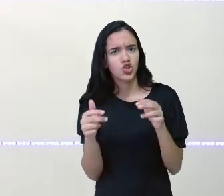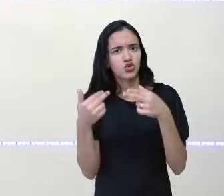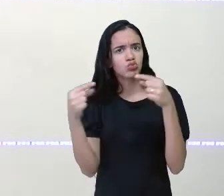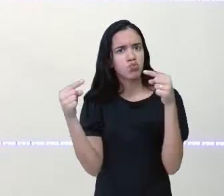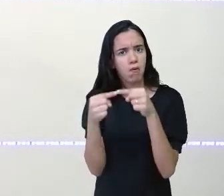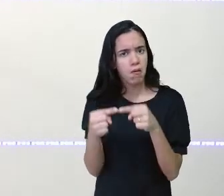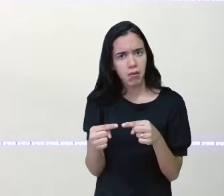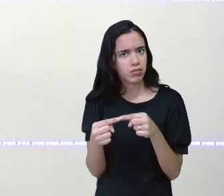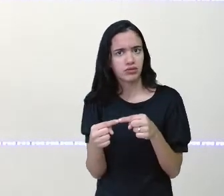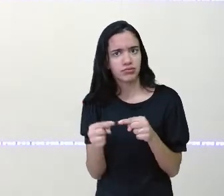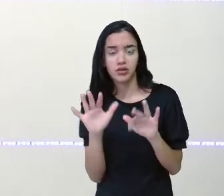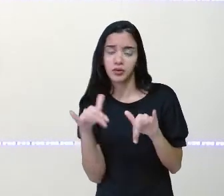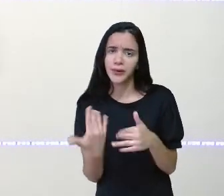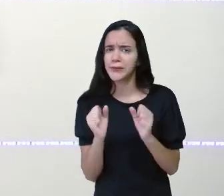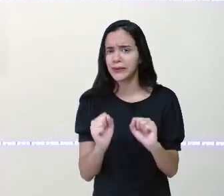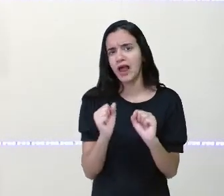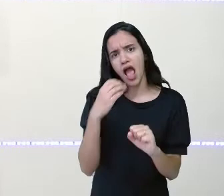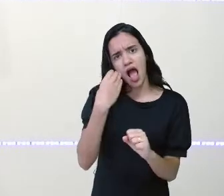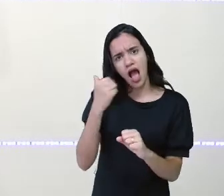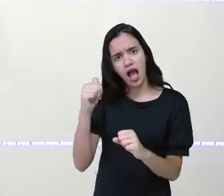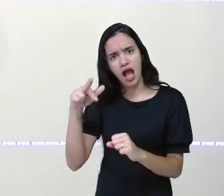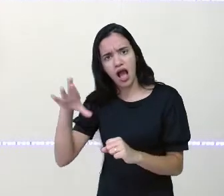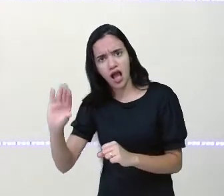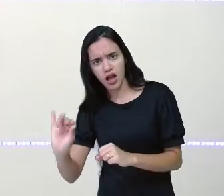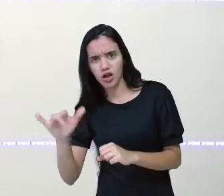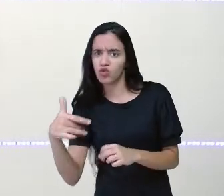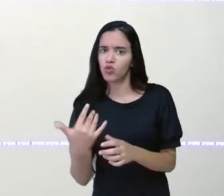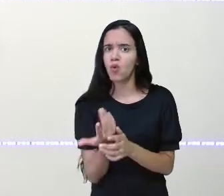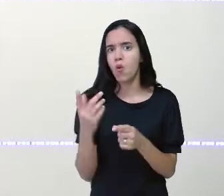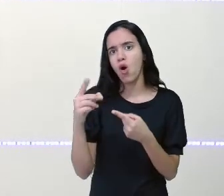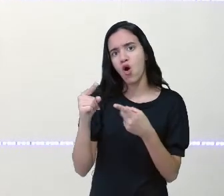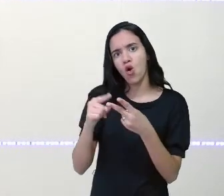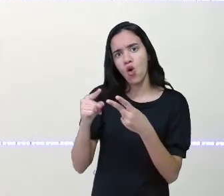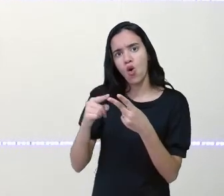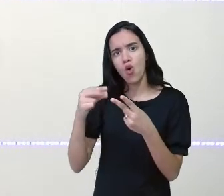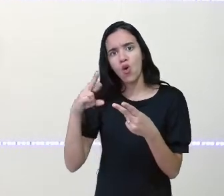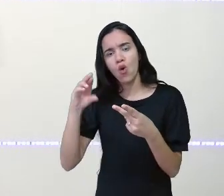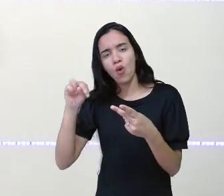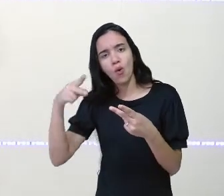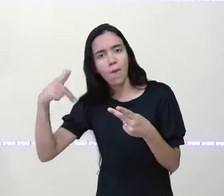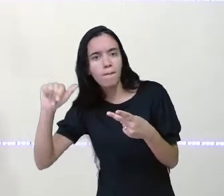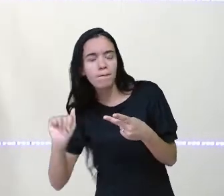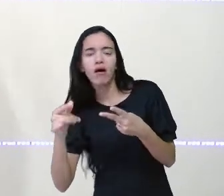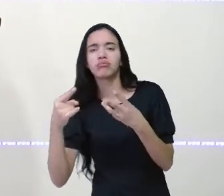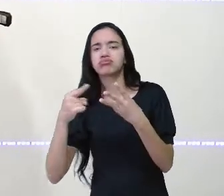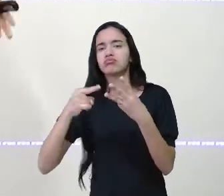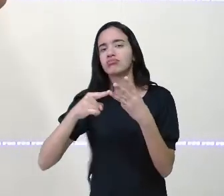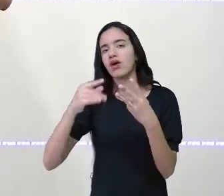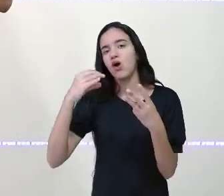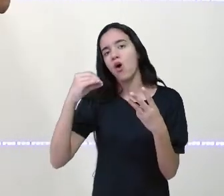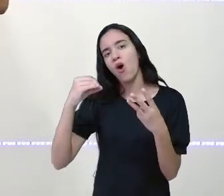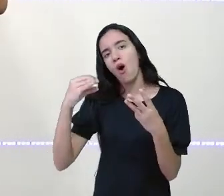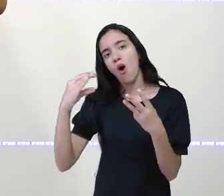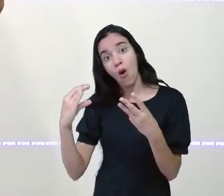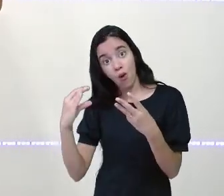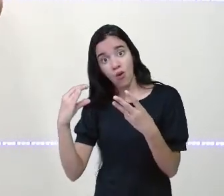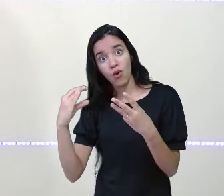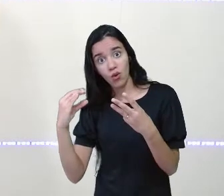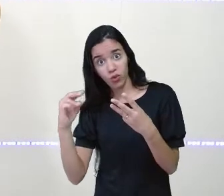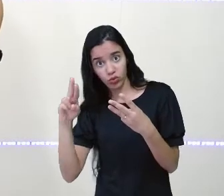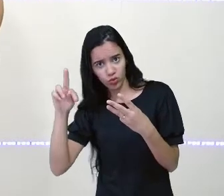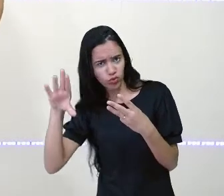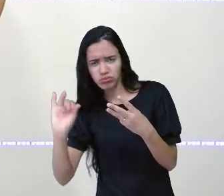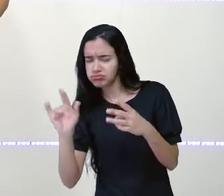botar aqui carro, roupa, óculos. Poderia botar isso? Não, porque não teria nada a ver com